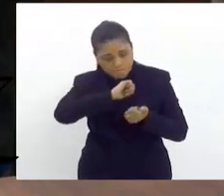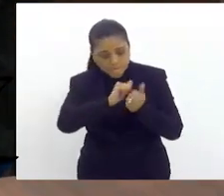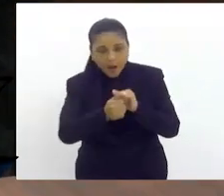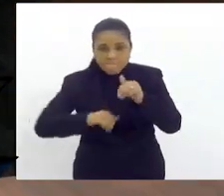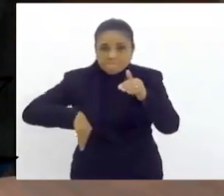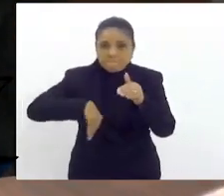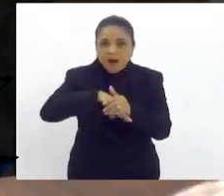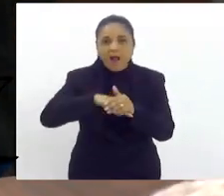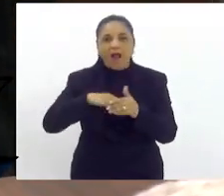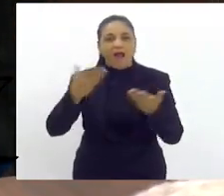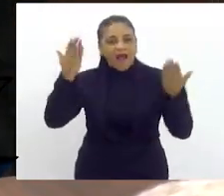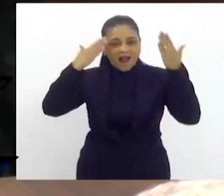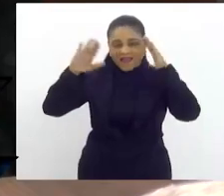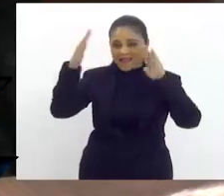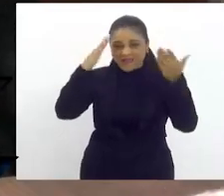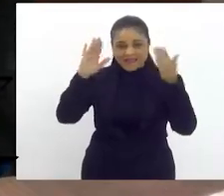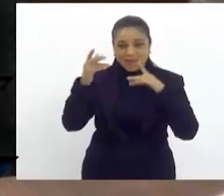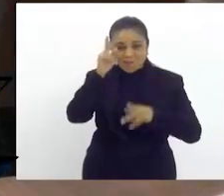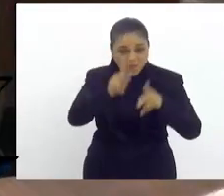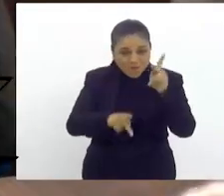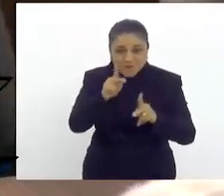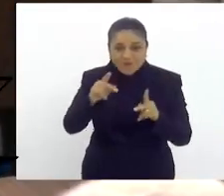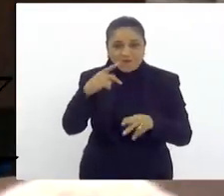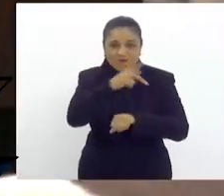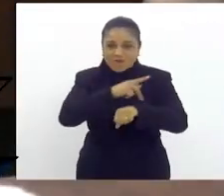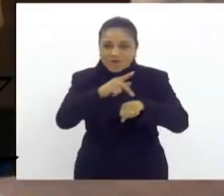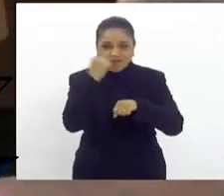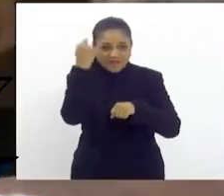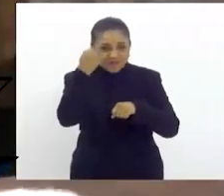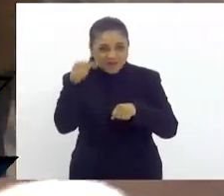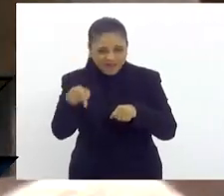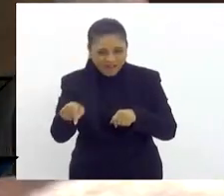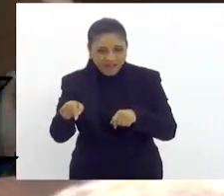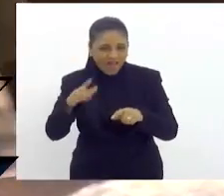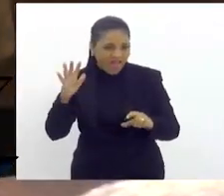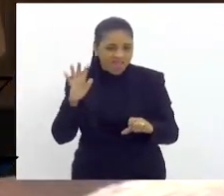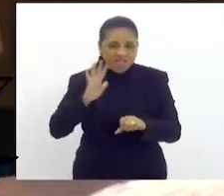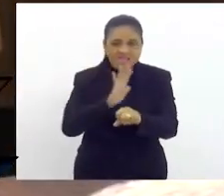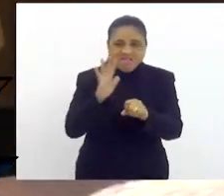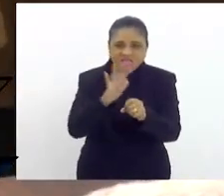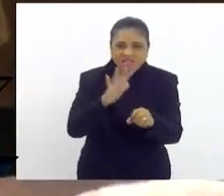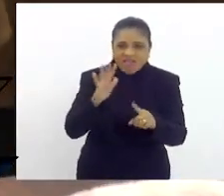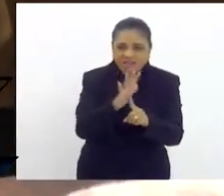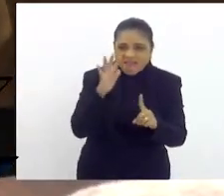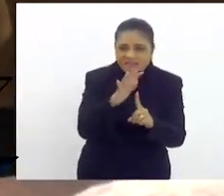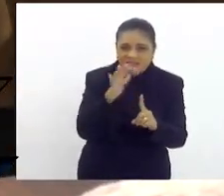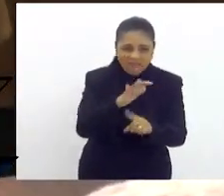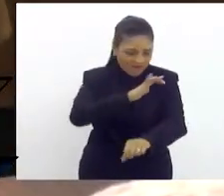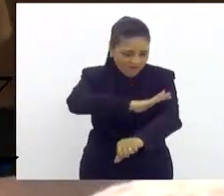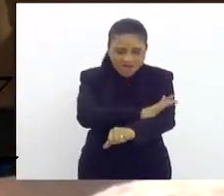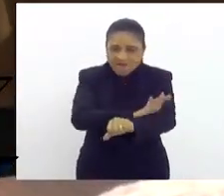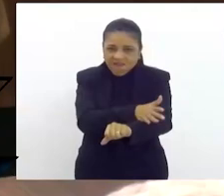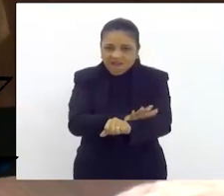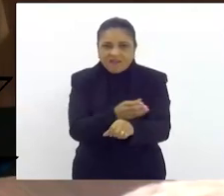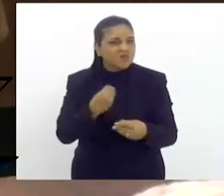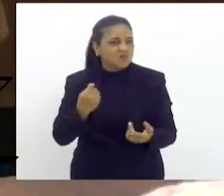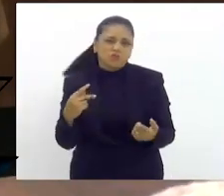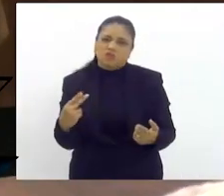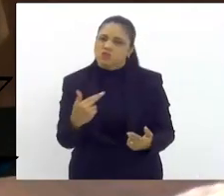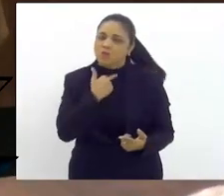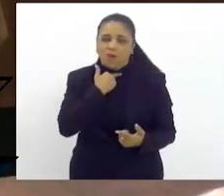para o povo espanhol e é maltratado e Isso não pode acontecer e